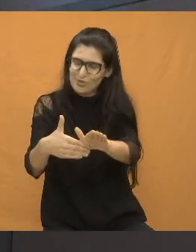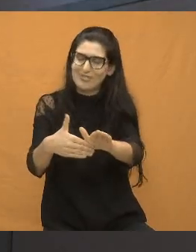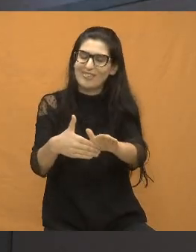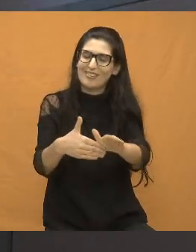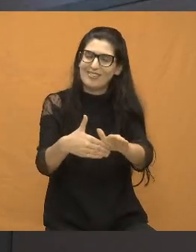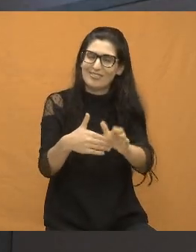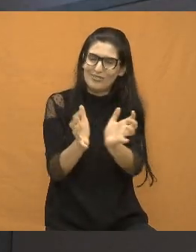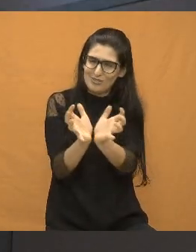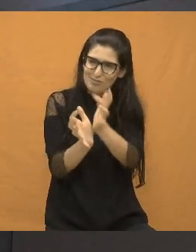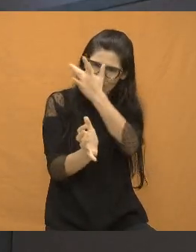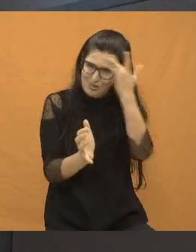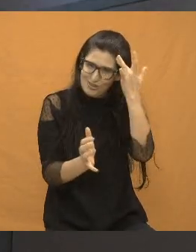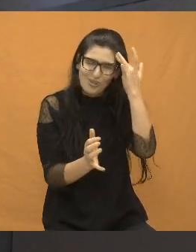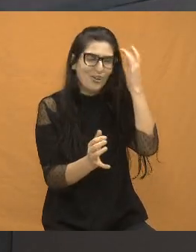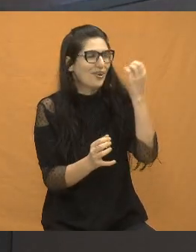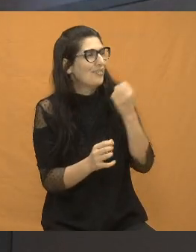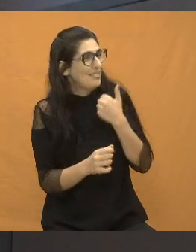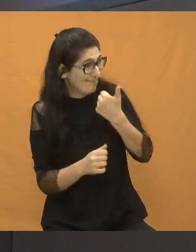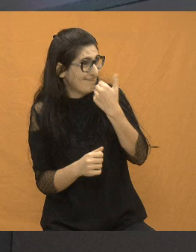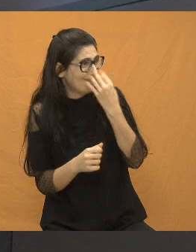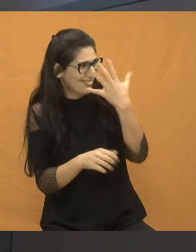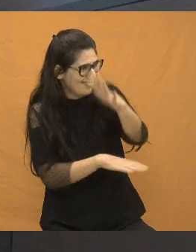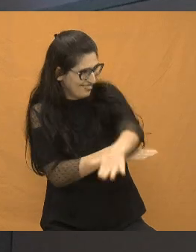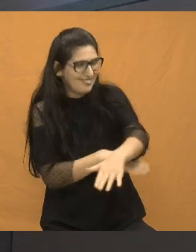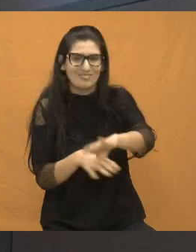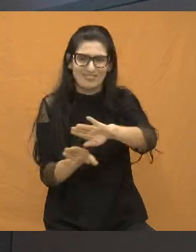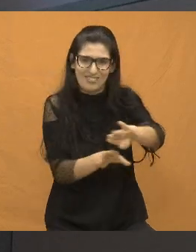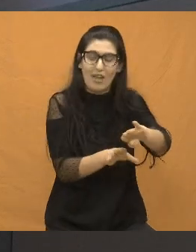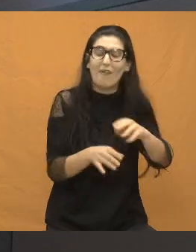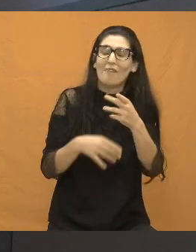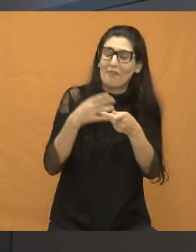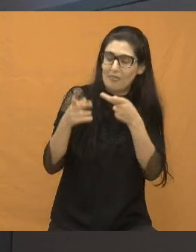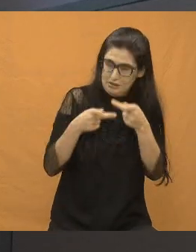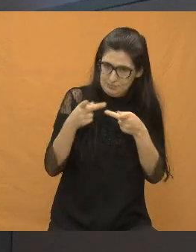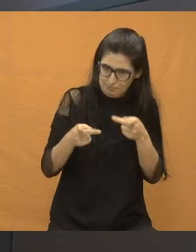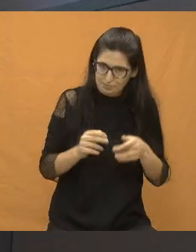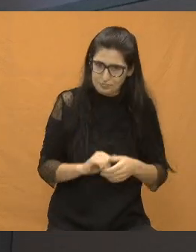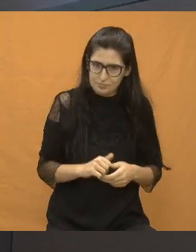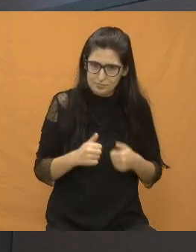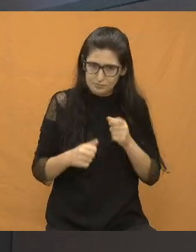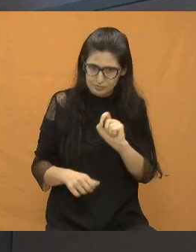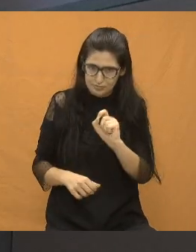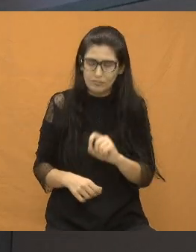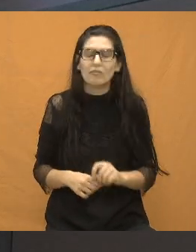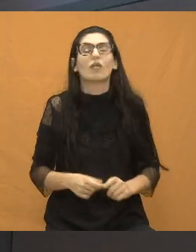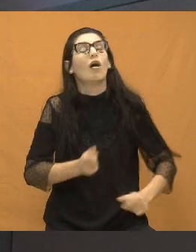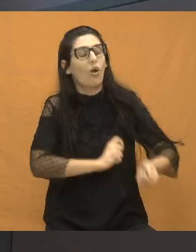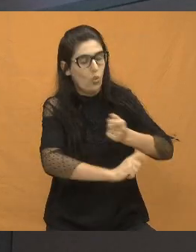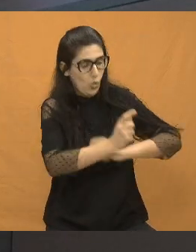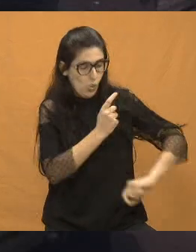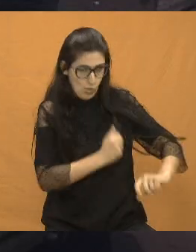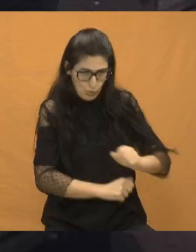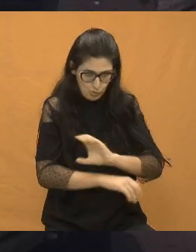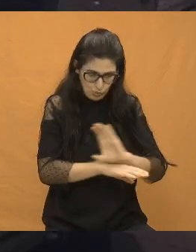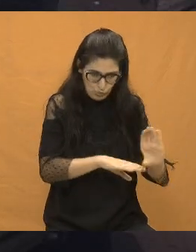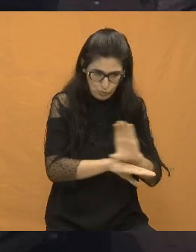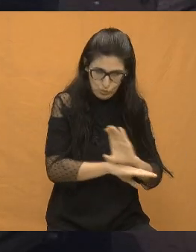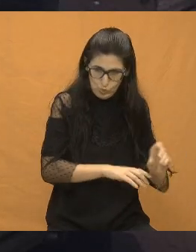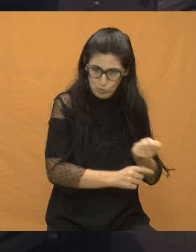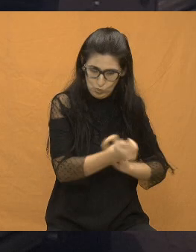Vou chamar a secretária falar essa questão aí. No orçamento já existia